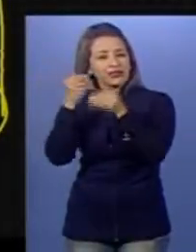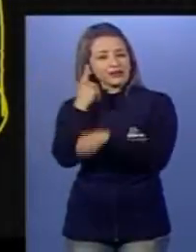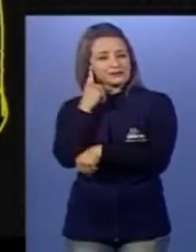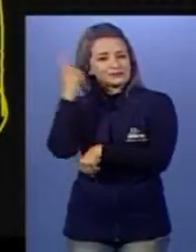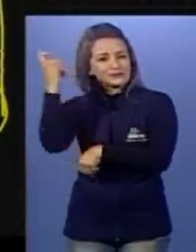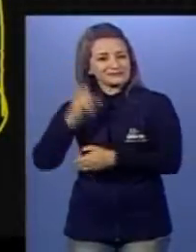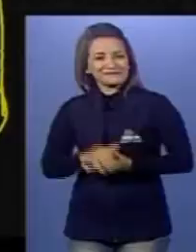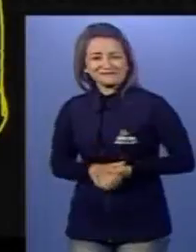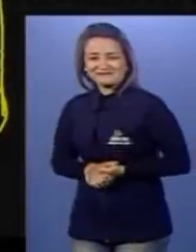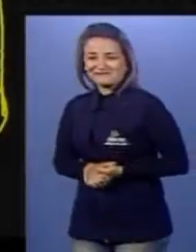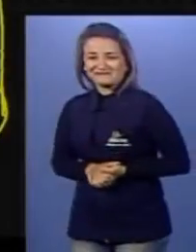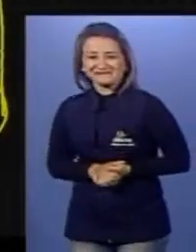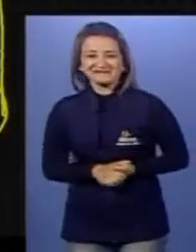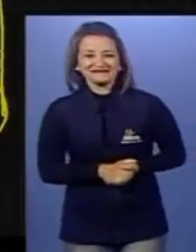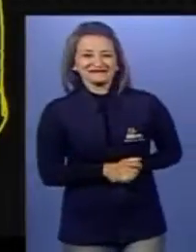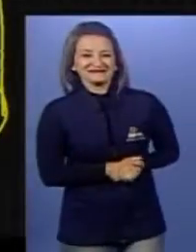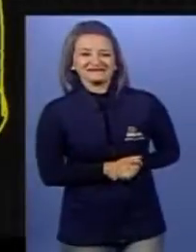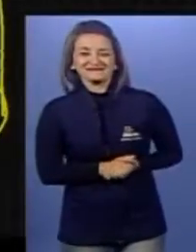a